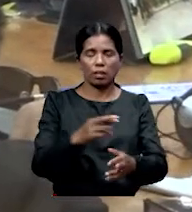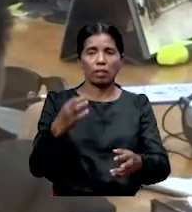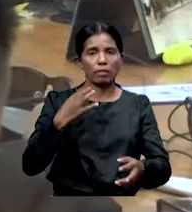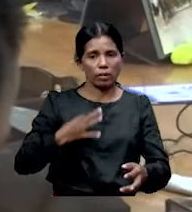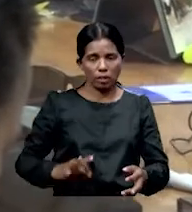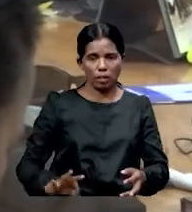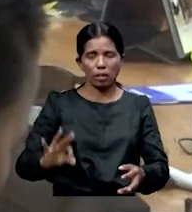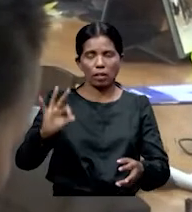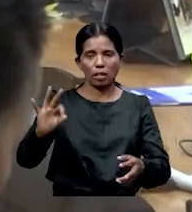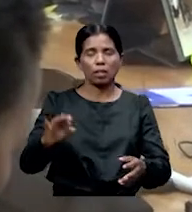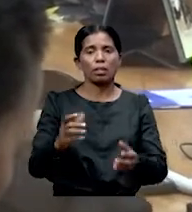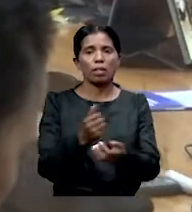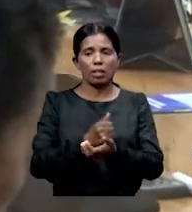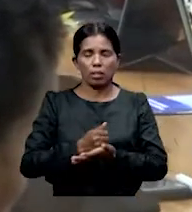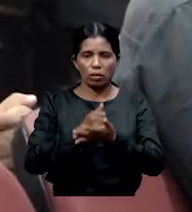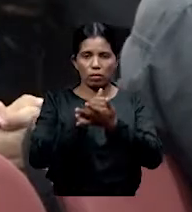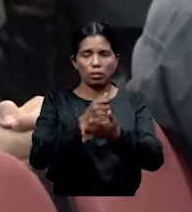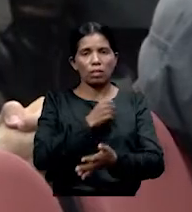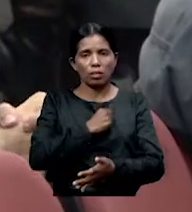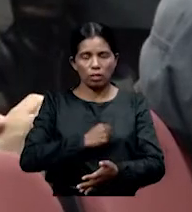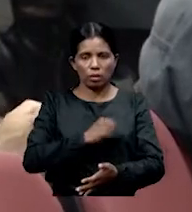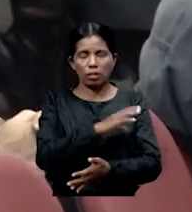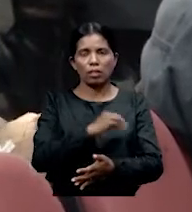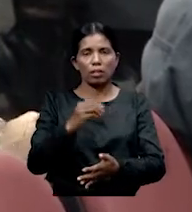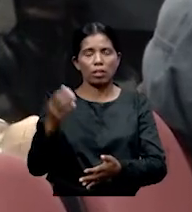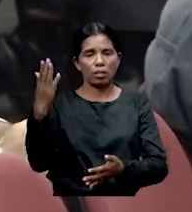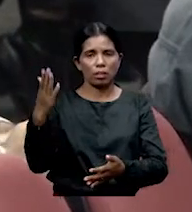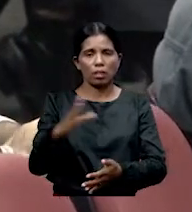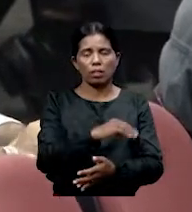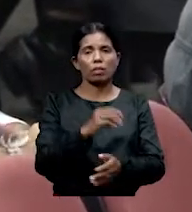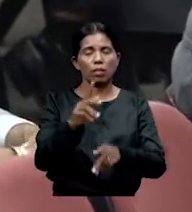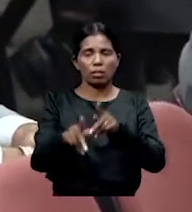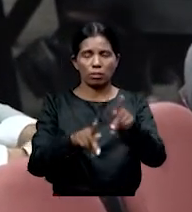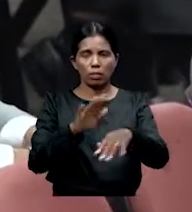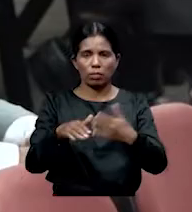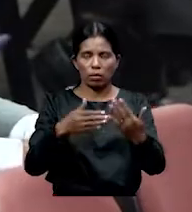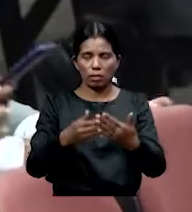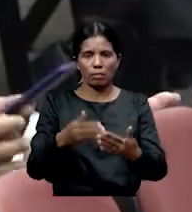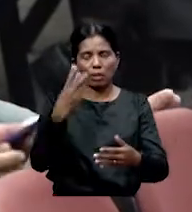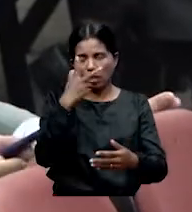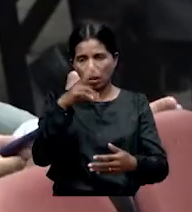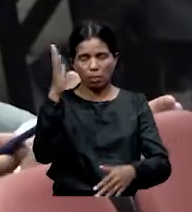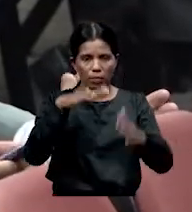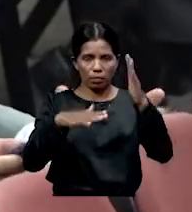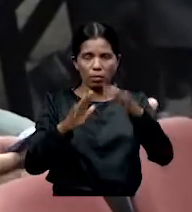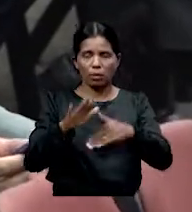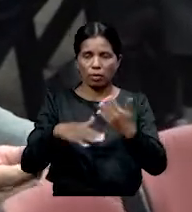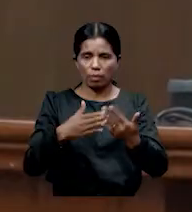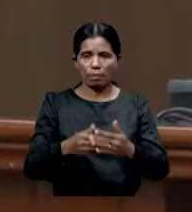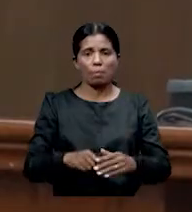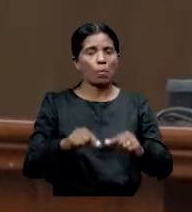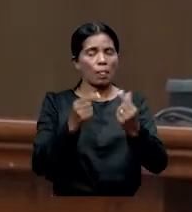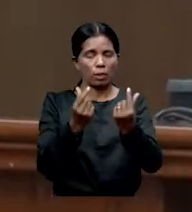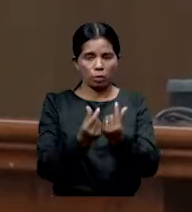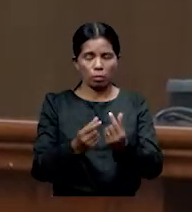fraternidade, solidariedade no atitudes exemplar e a interação social no e a solução ao problema Sira. Para grupos que a